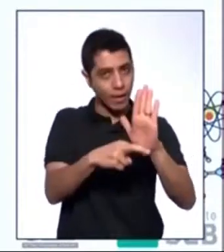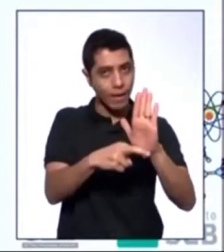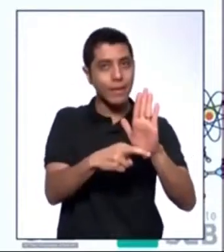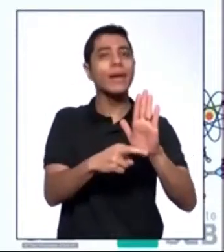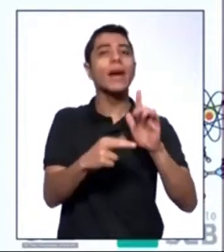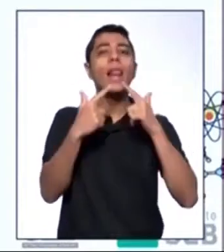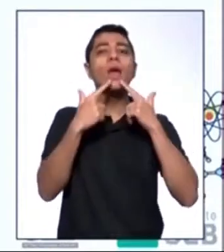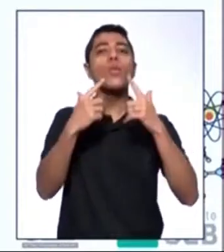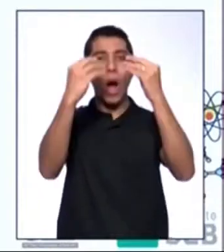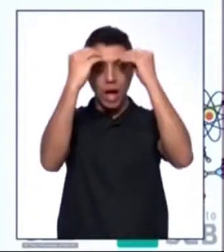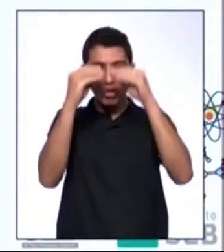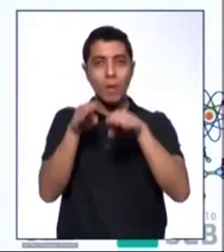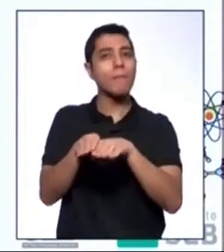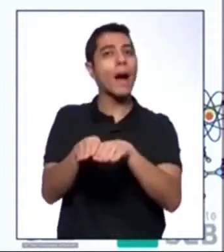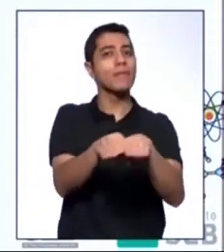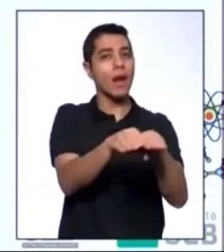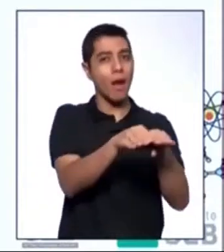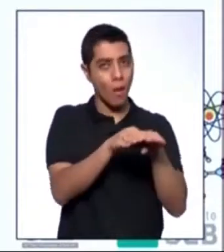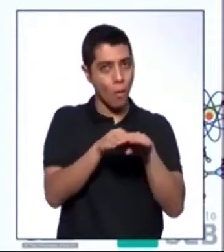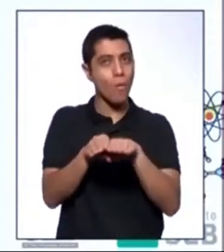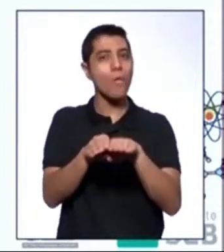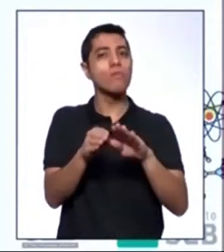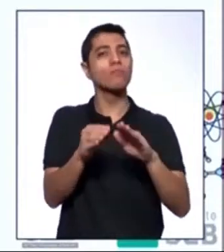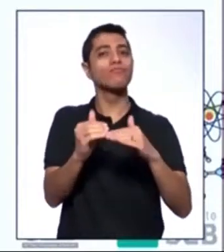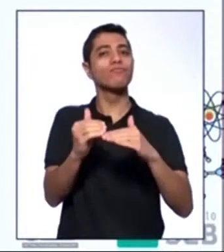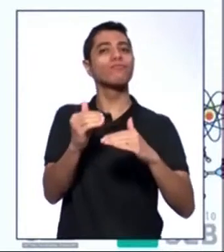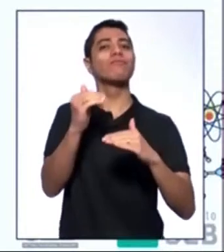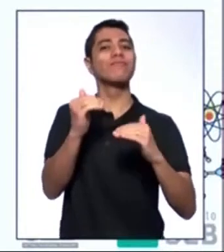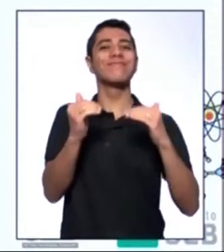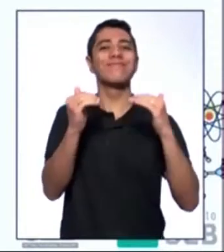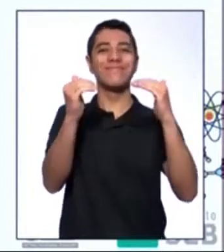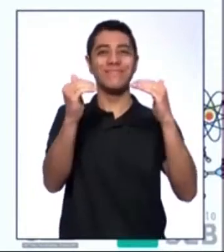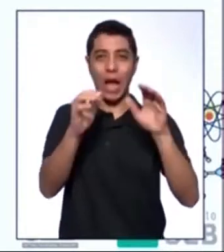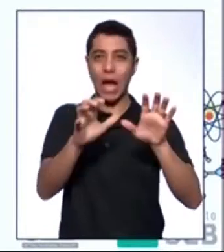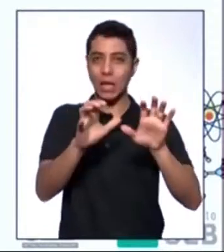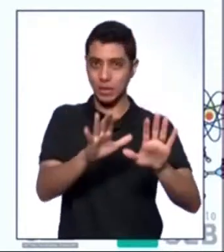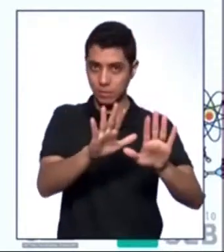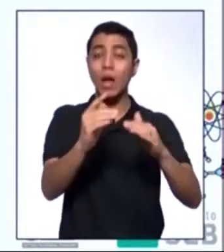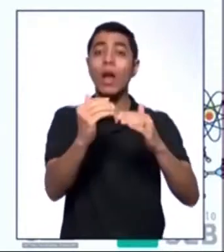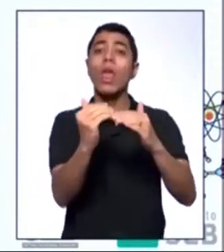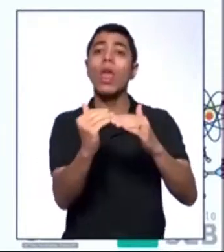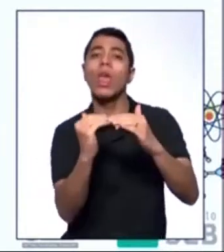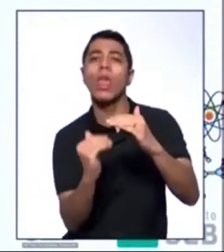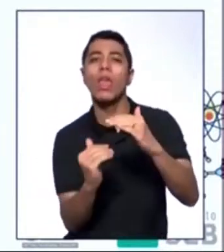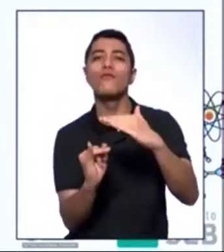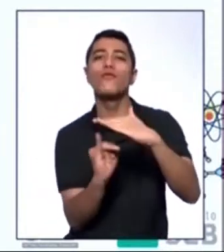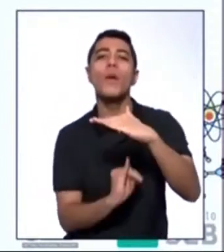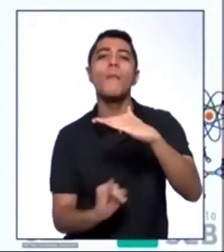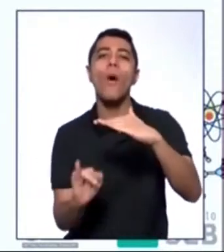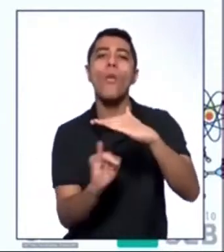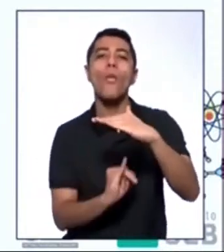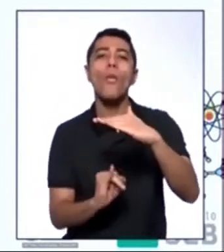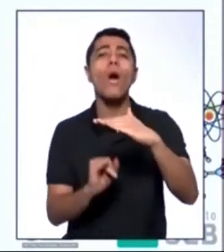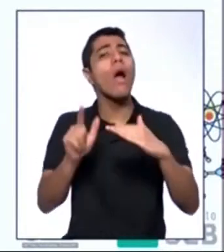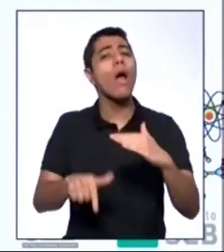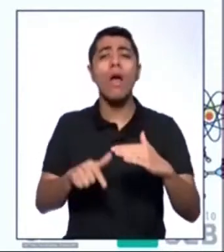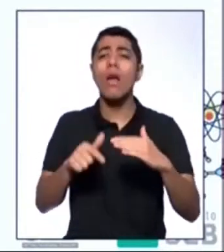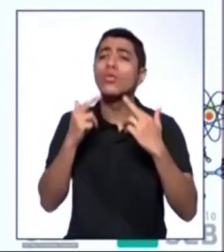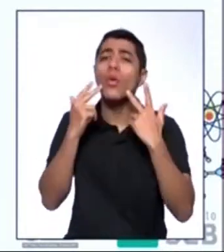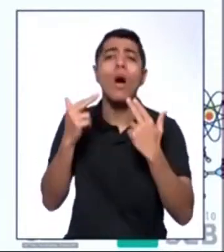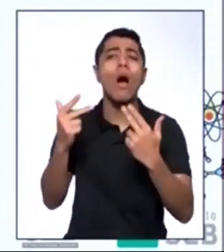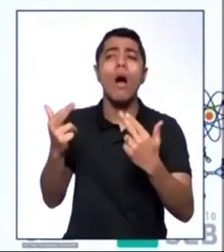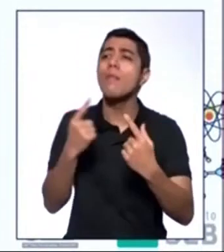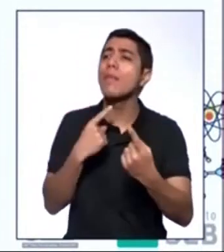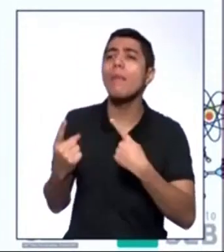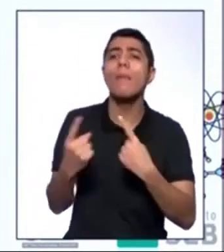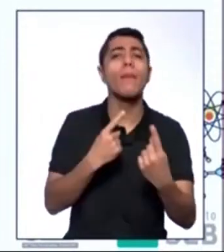linguagem, a norma culta, e no informal a gente usa coloquialismos. Tá, então deixa eu ver aqui, acho que esgotou aqui,